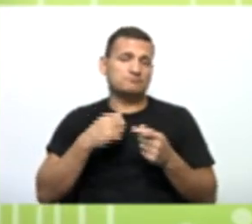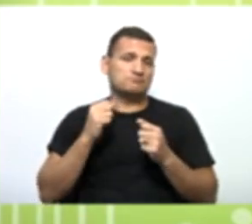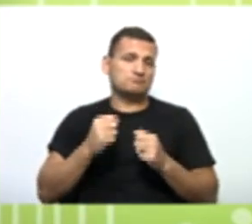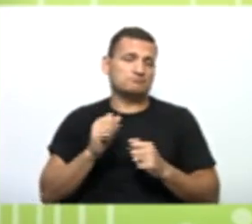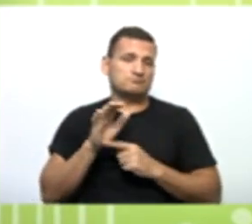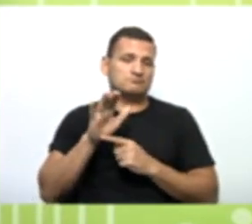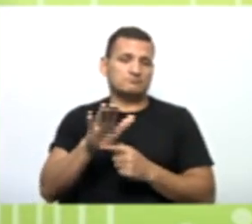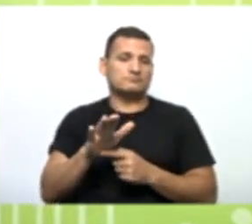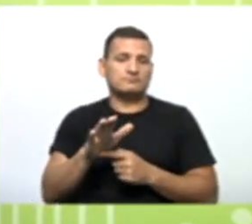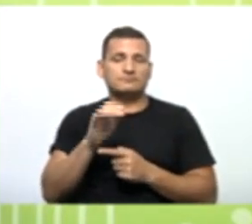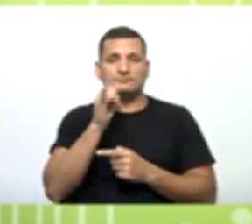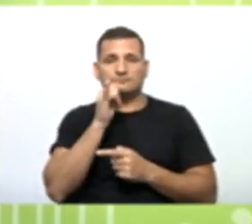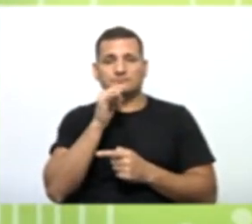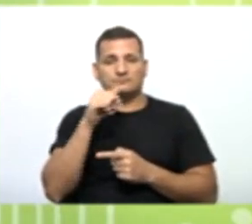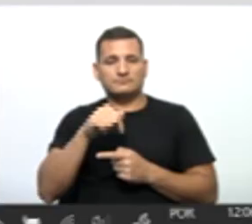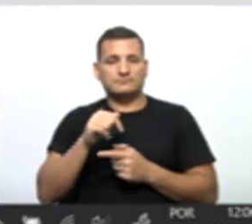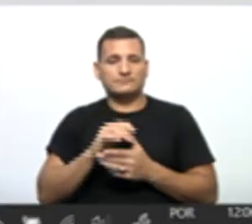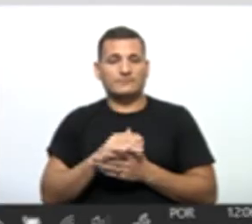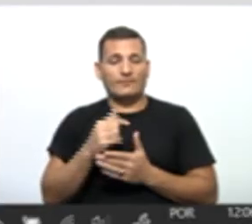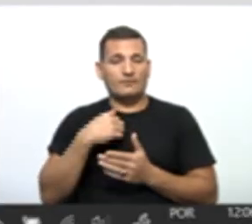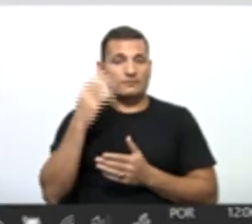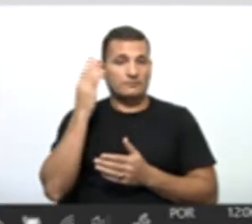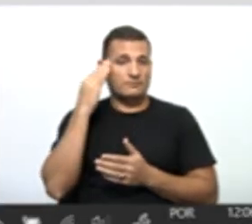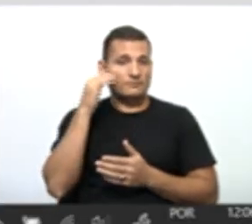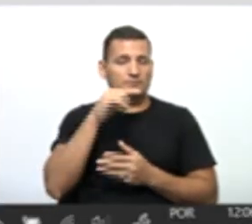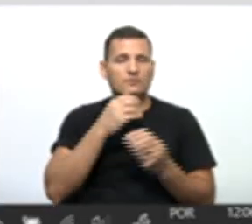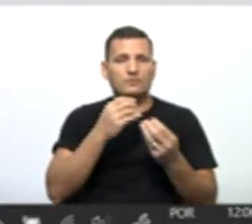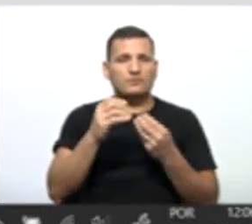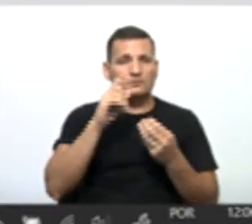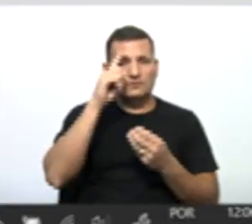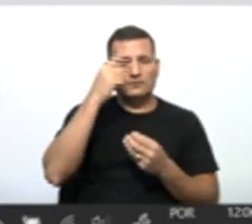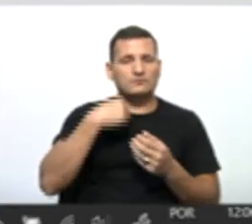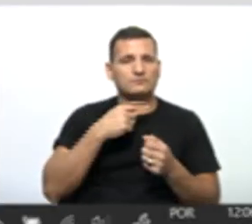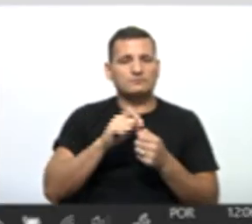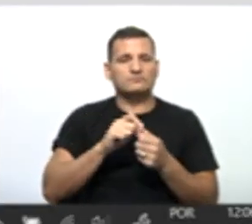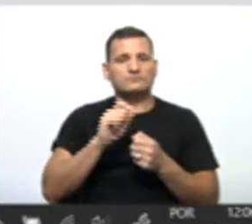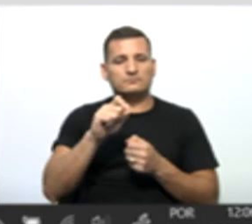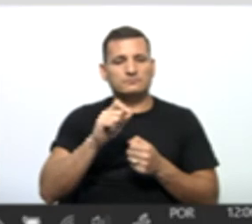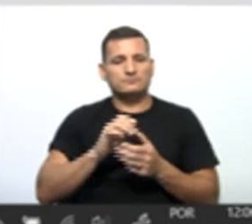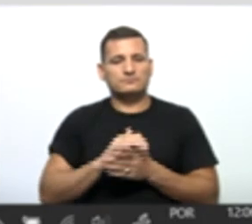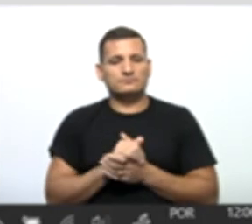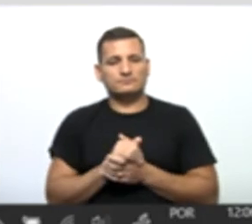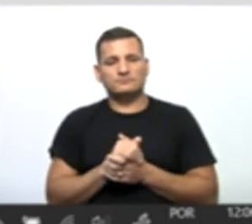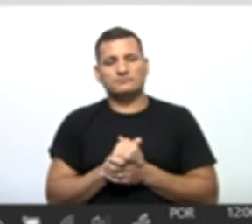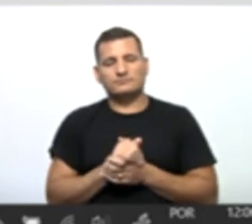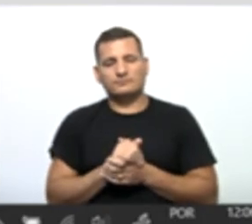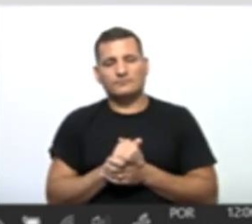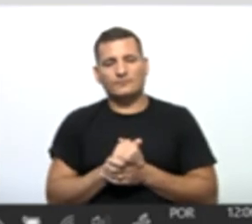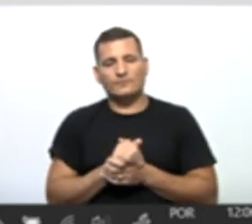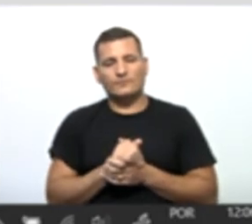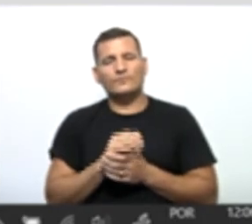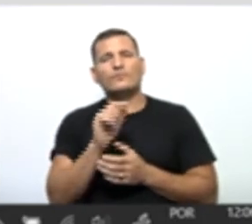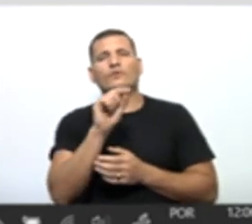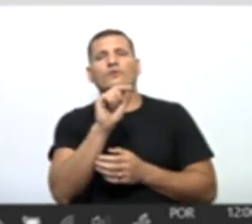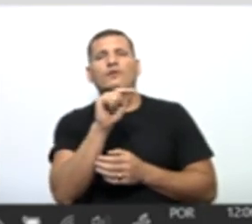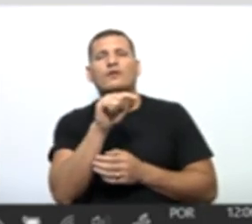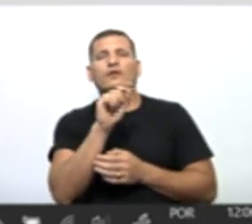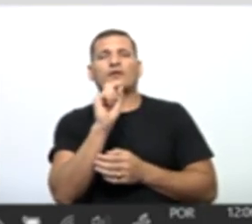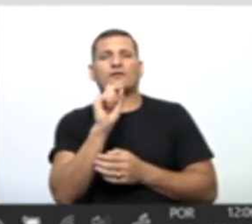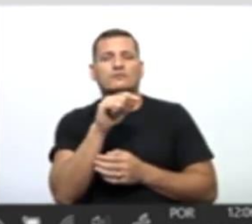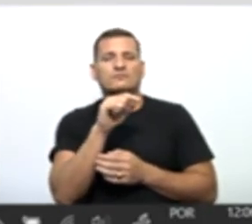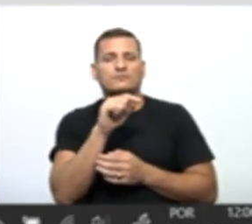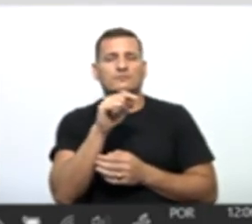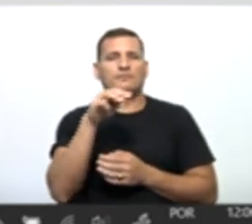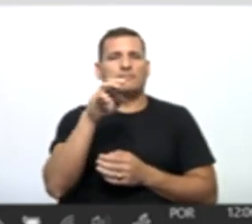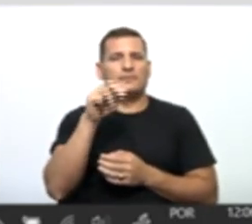contribuir. Por exemplo, aqui, ó, eu sabendo qual é a ideia, eu vou fazer o que, ó, gente, ó, aqui vocês estão pretendendo colocar o que, um menu,